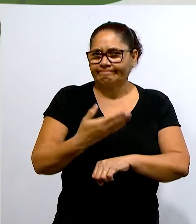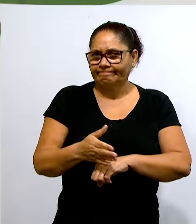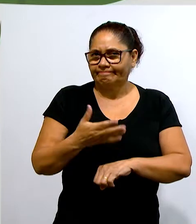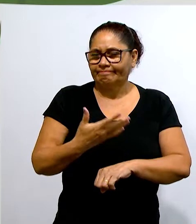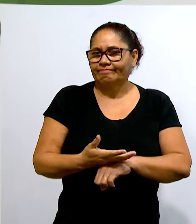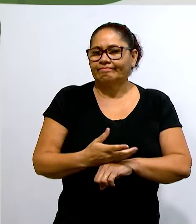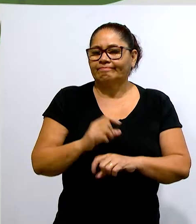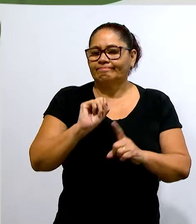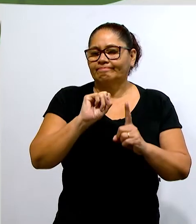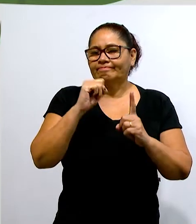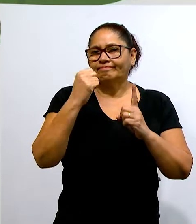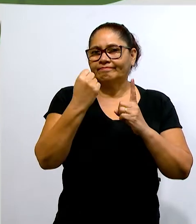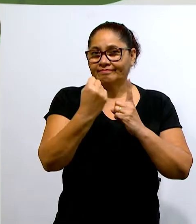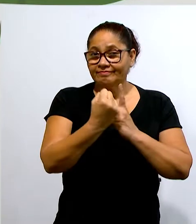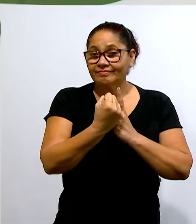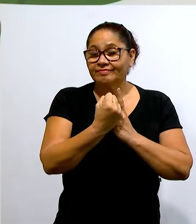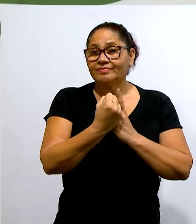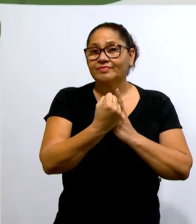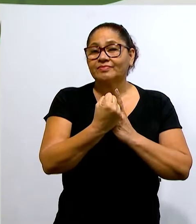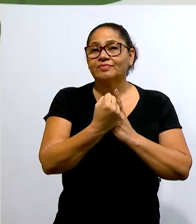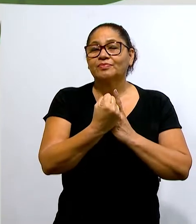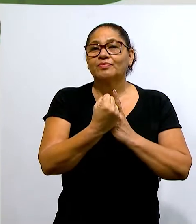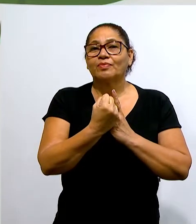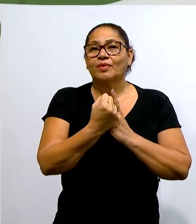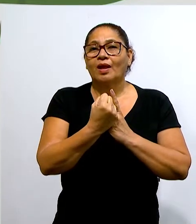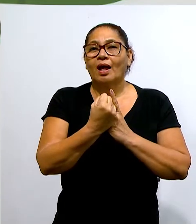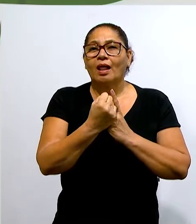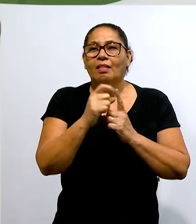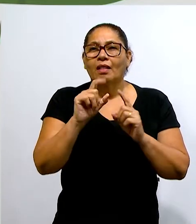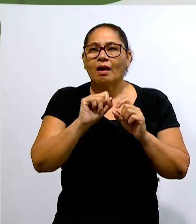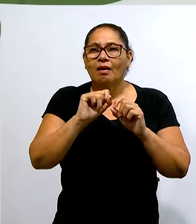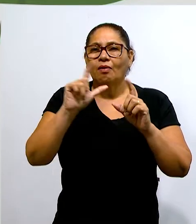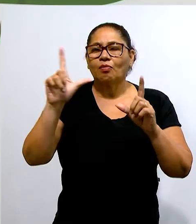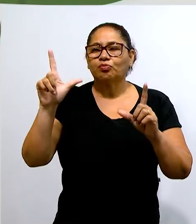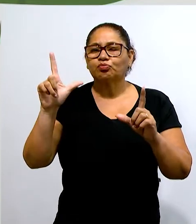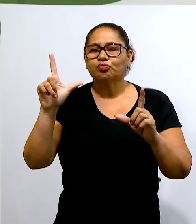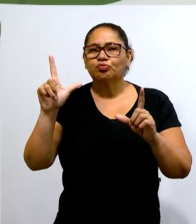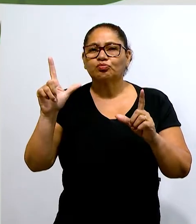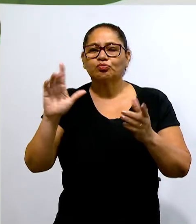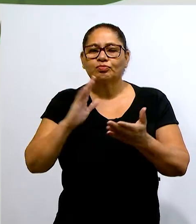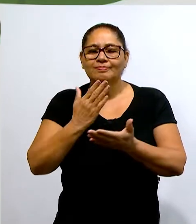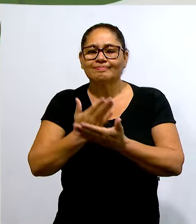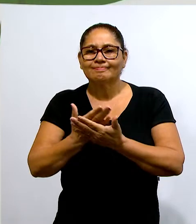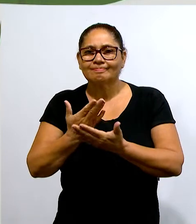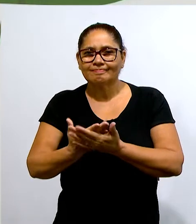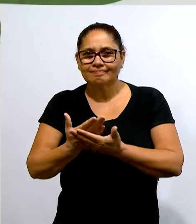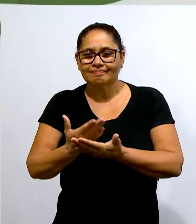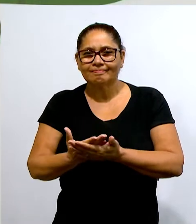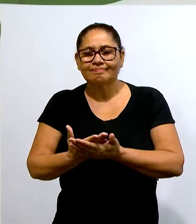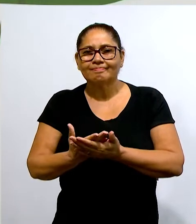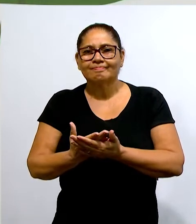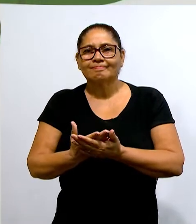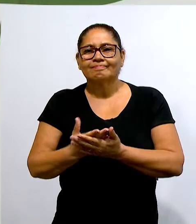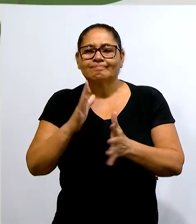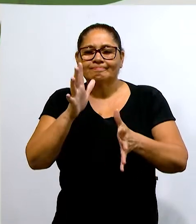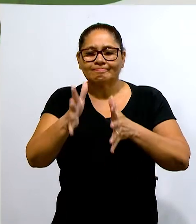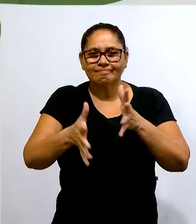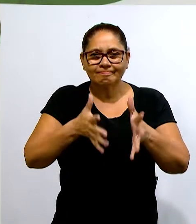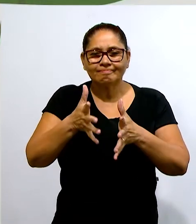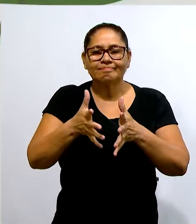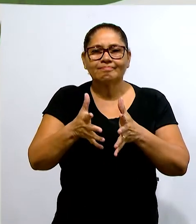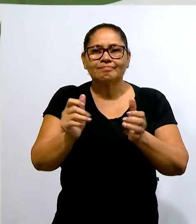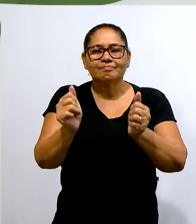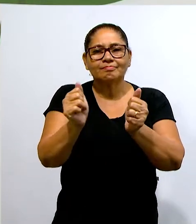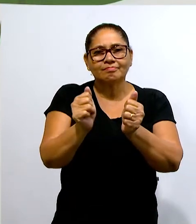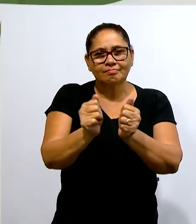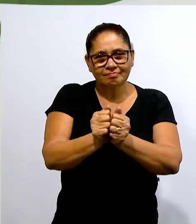práticas sociais. No nosso monitor inferior, nós temos a nossa tradutora e intérprete de Libras, que estará